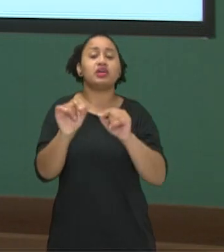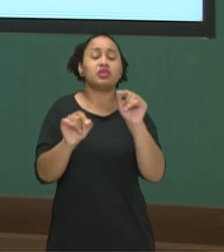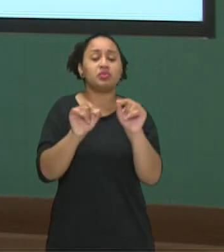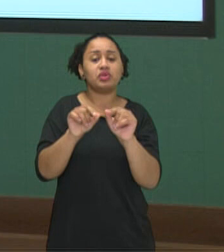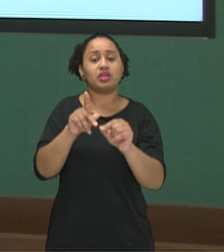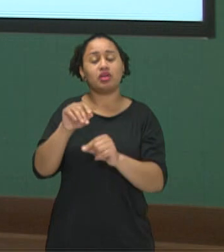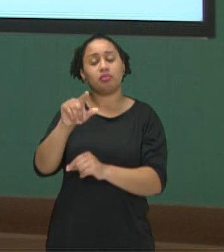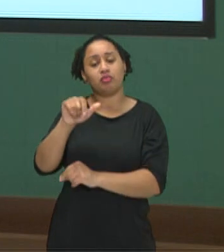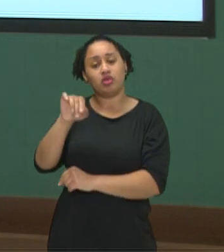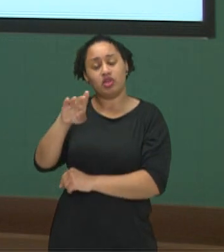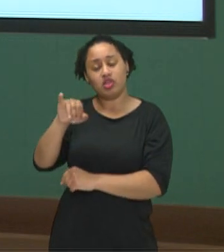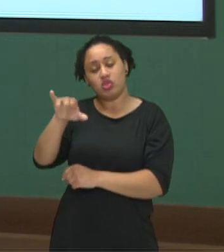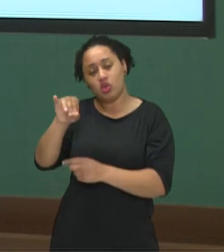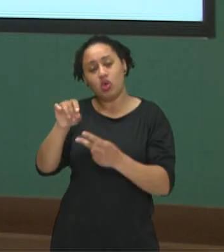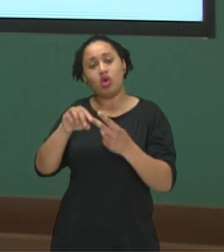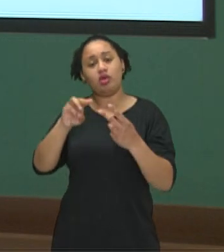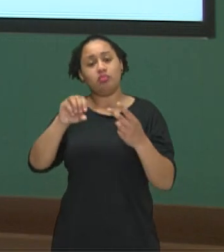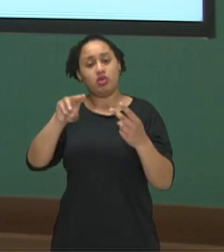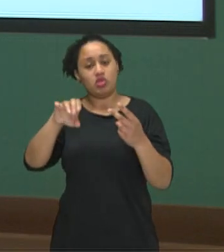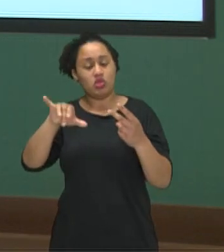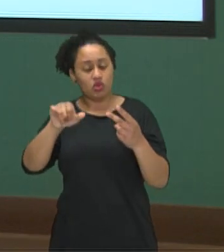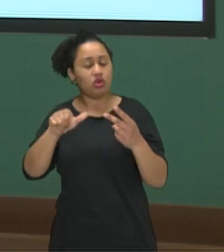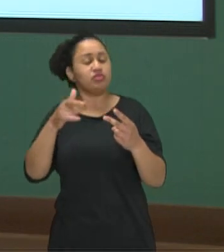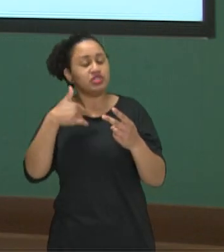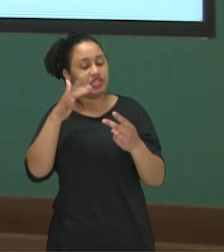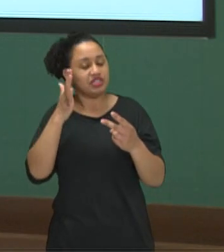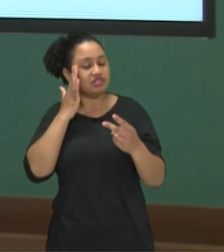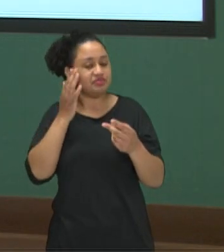monômios, nas traduções algébricas, tá bom?